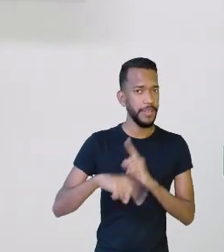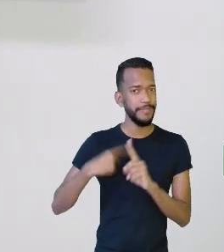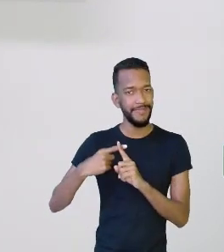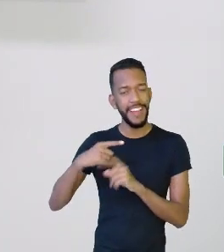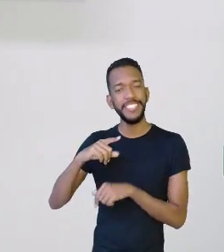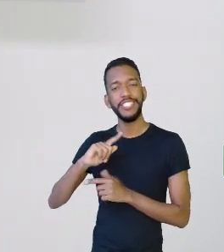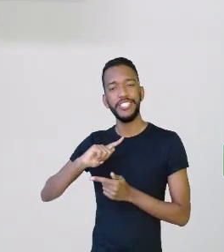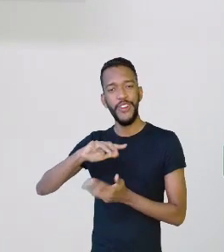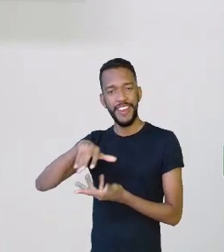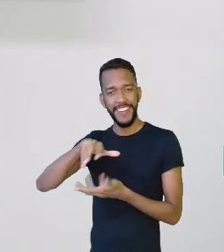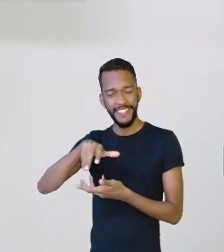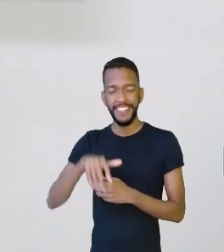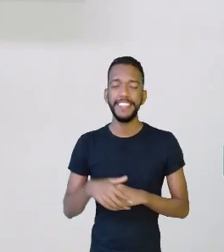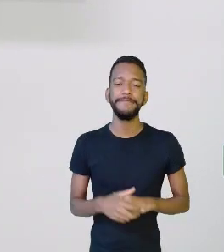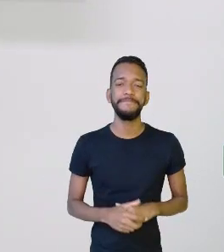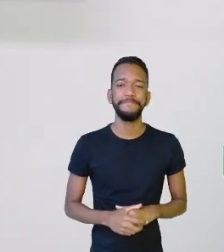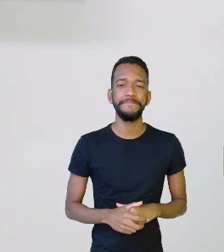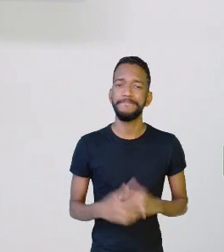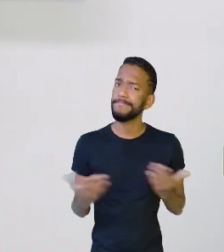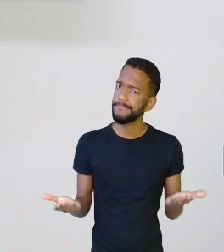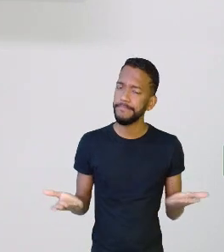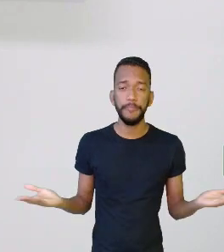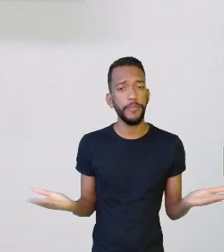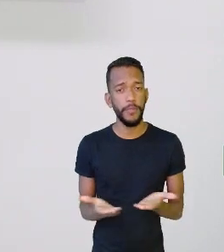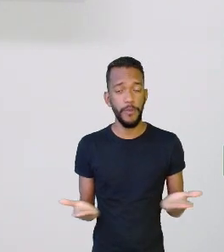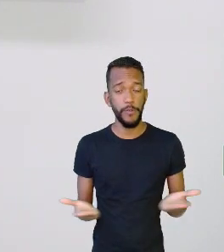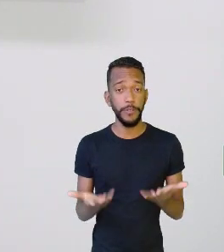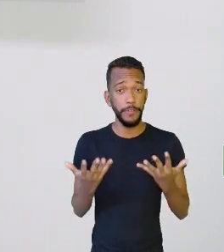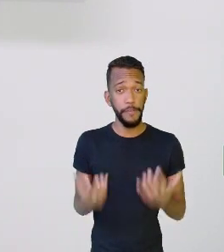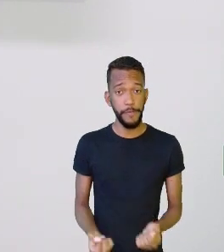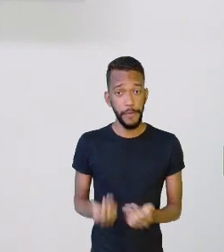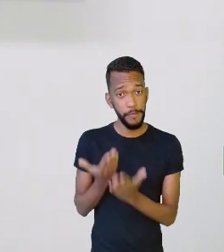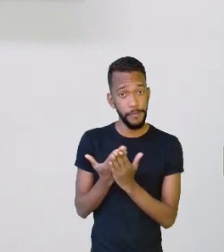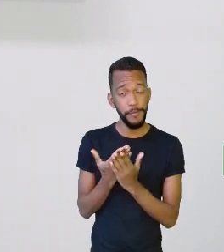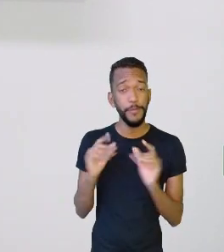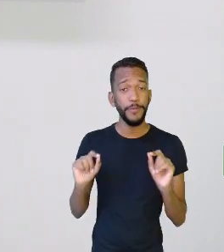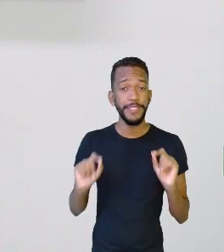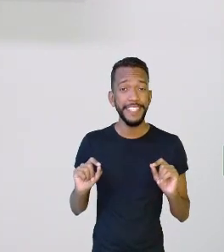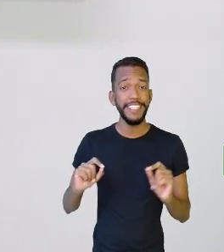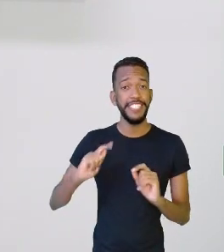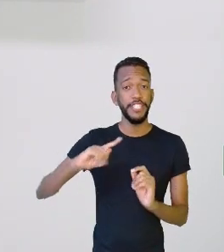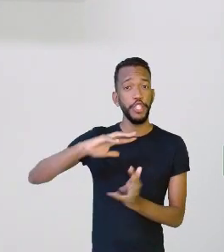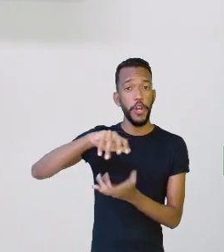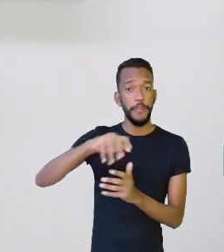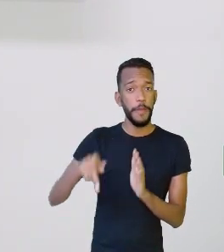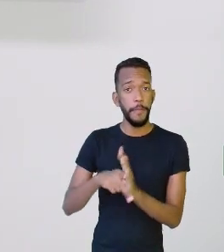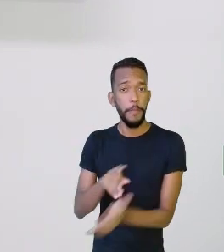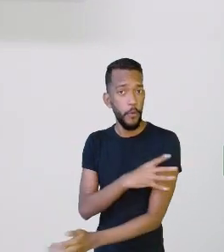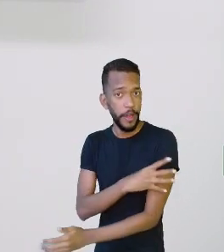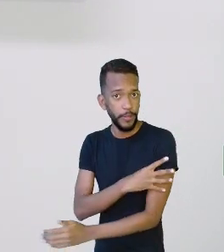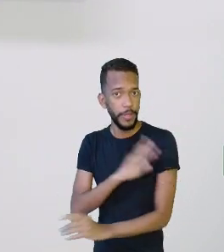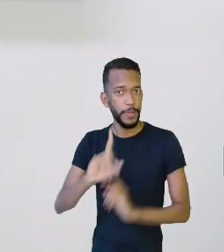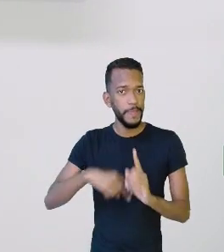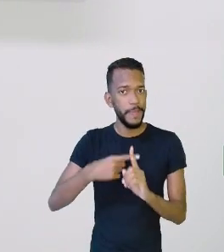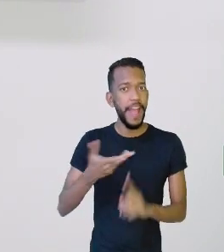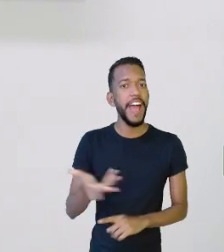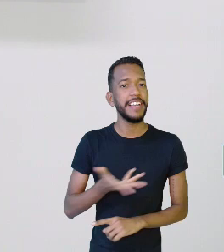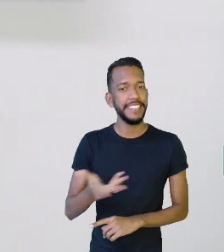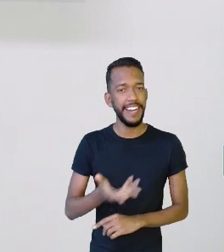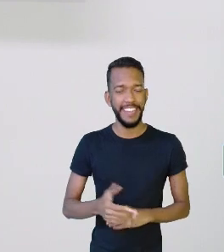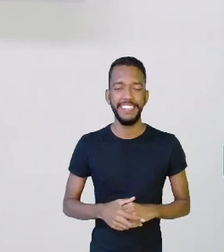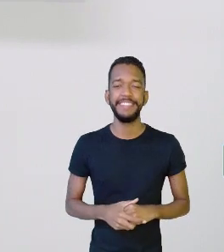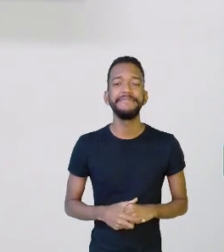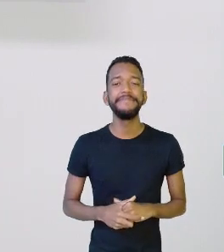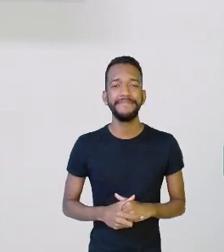e Geografia. Então, hoje nós estaremos trabalhando Geografia para os 4º anos e